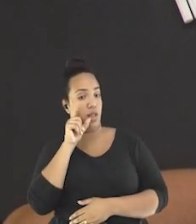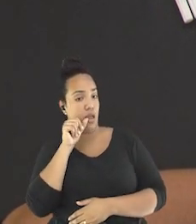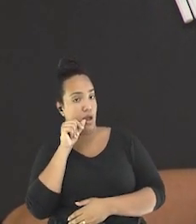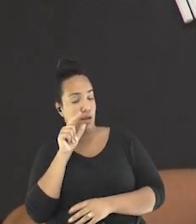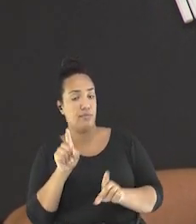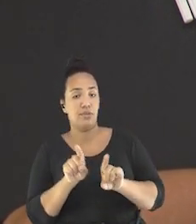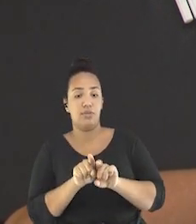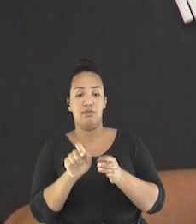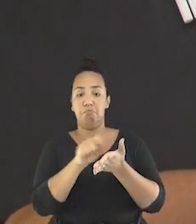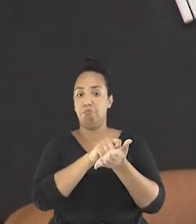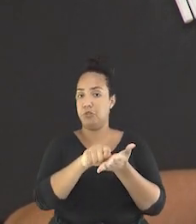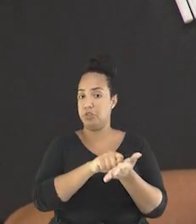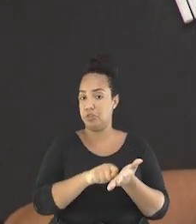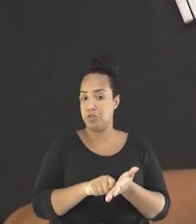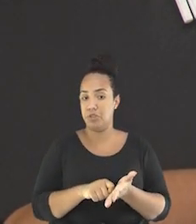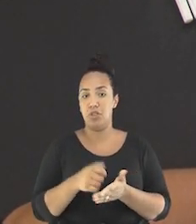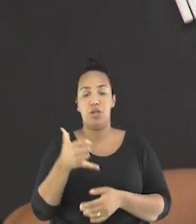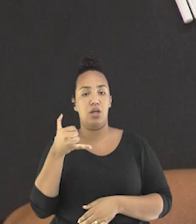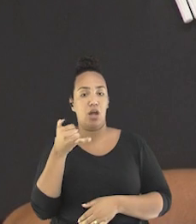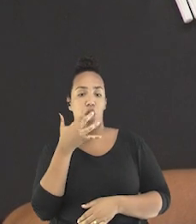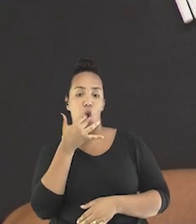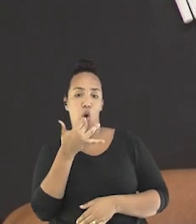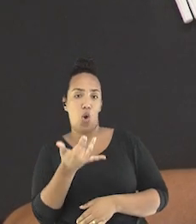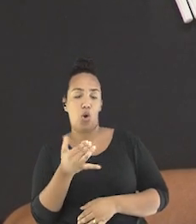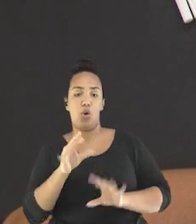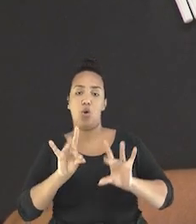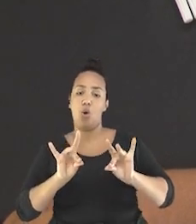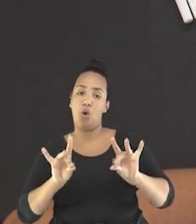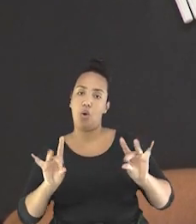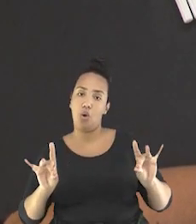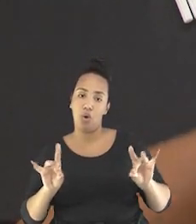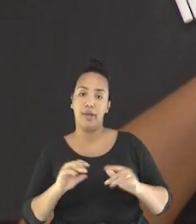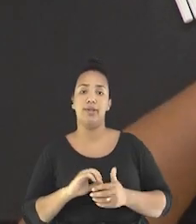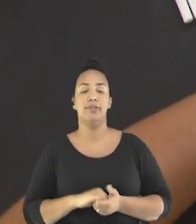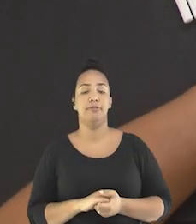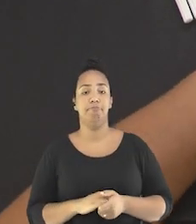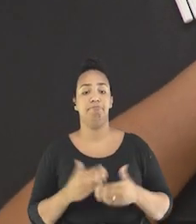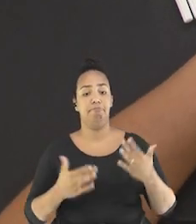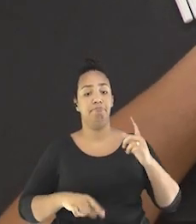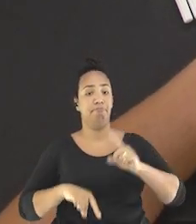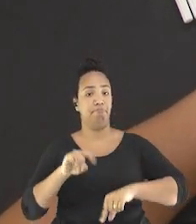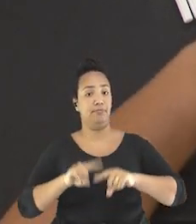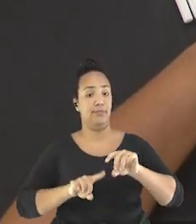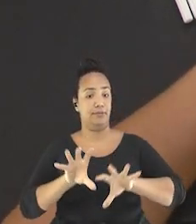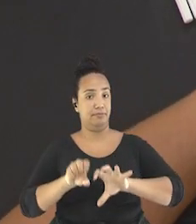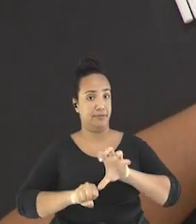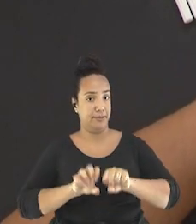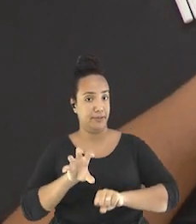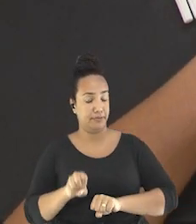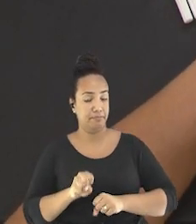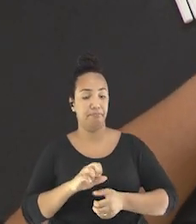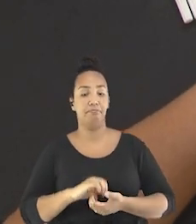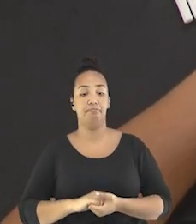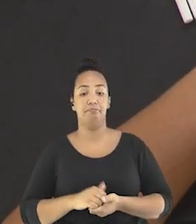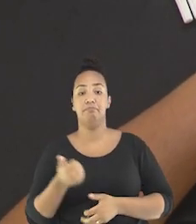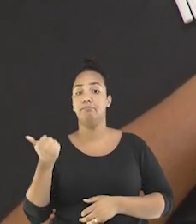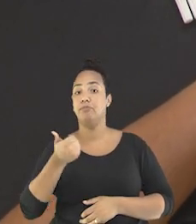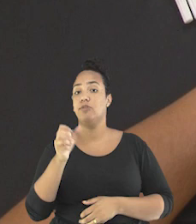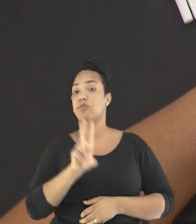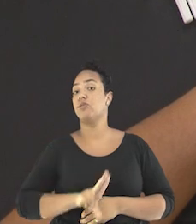sempre importante, e giz de cera, canetinha, cola, a gente vai fazendo aos poucos. E aí você vai pegando os